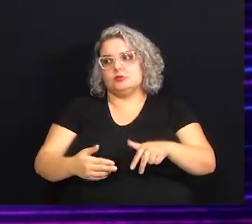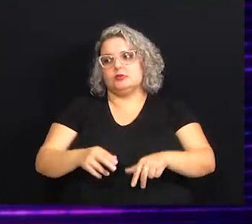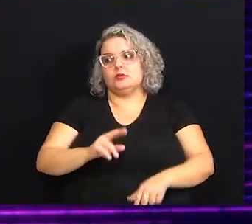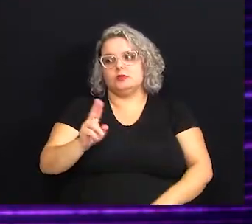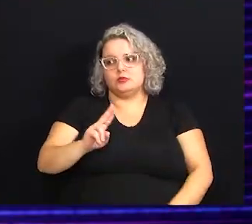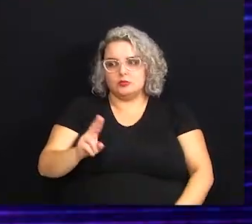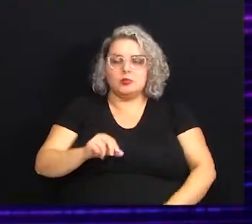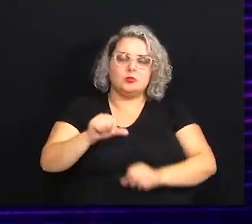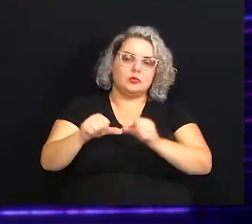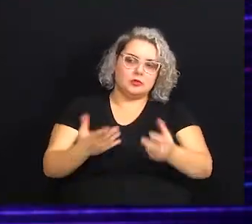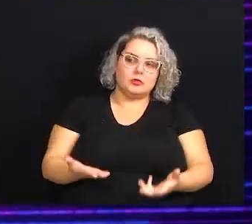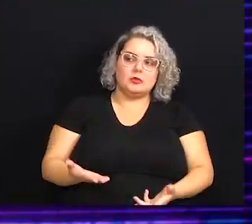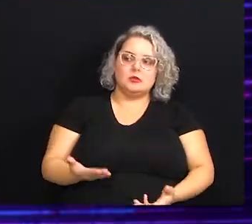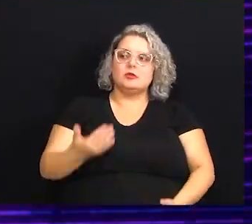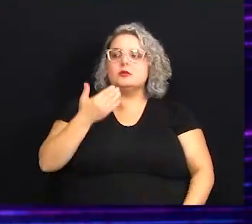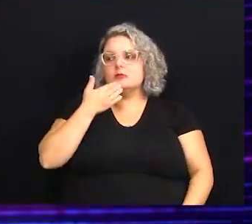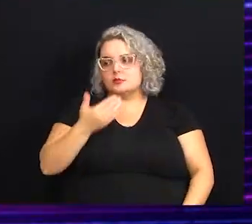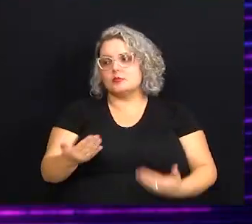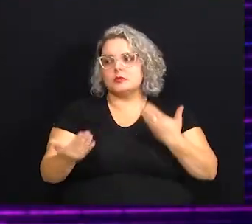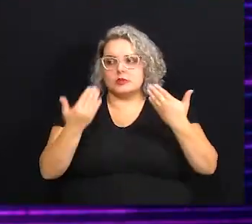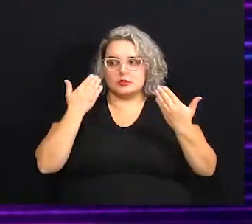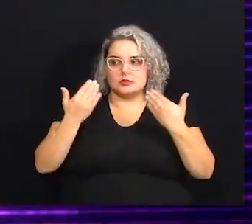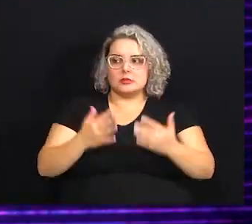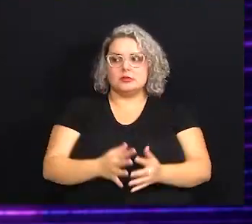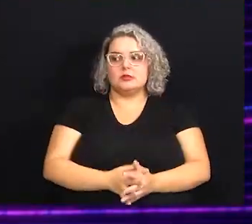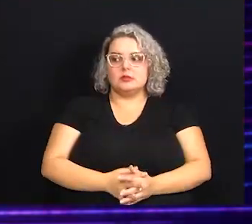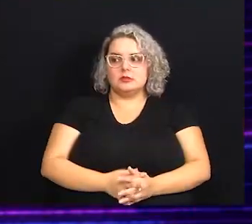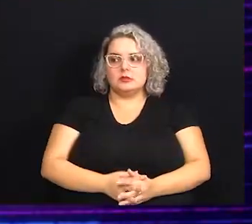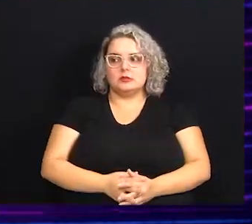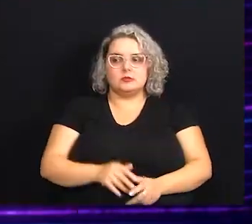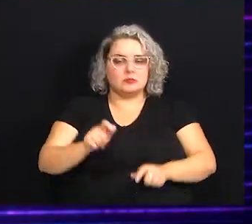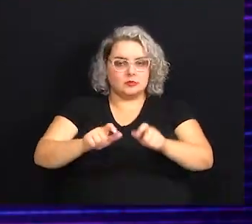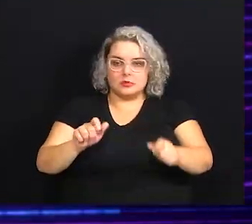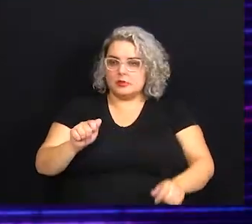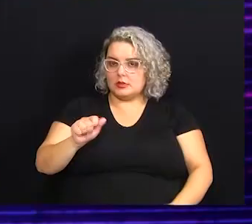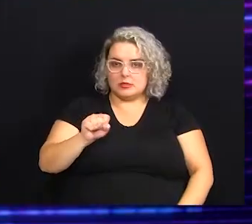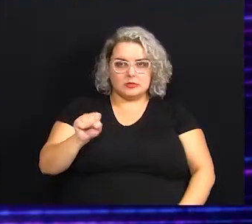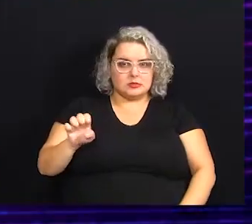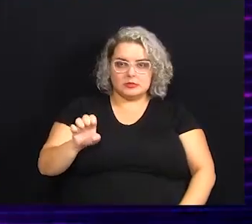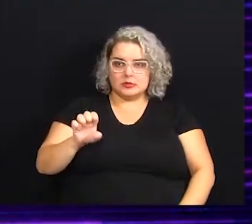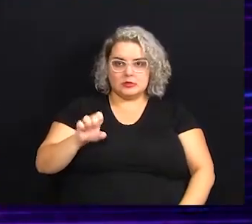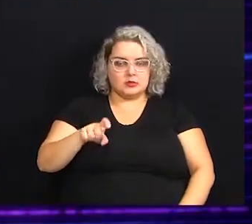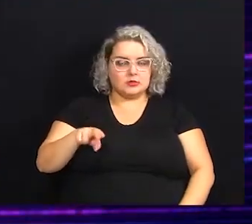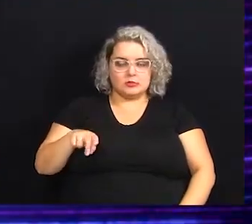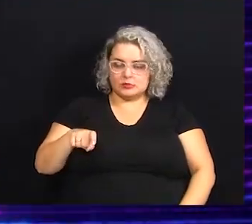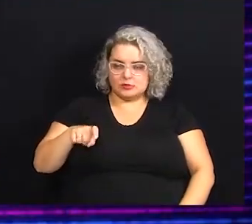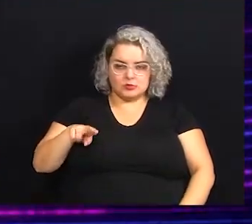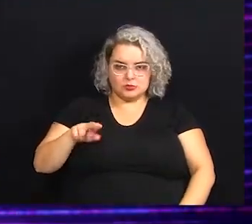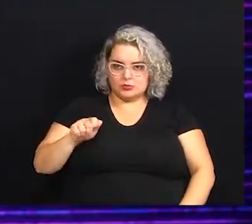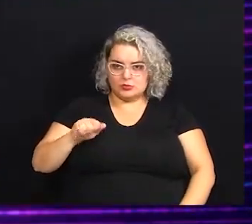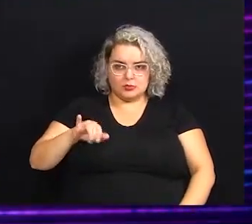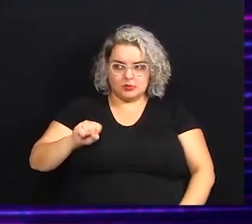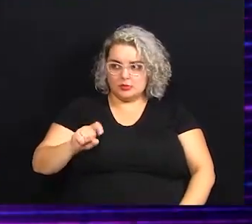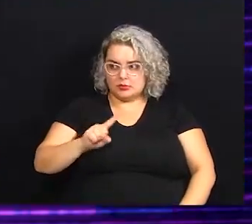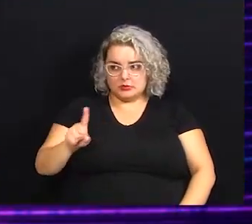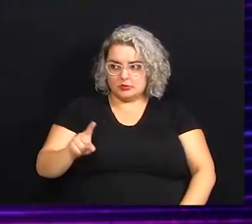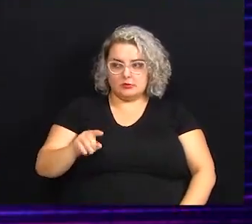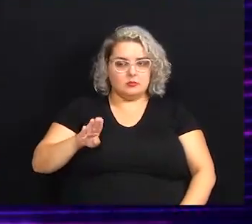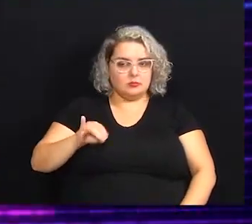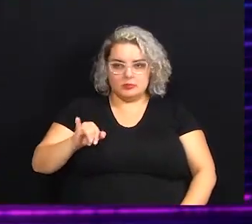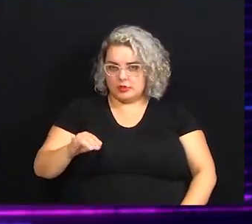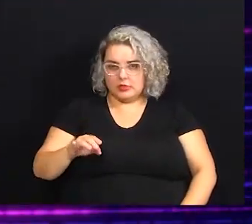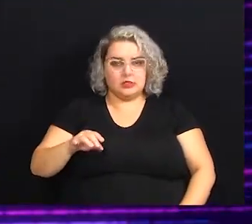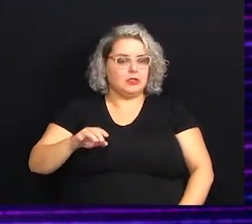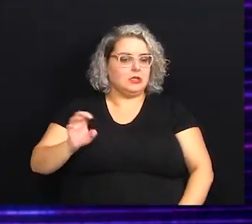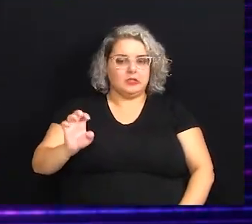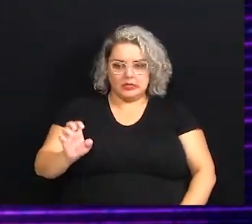pedido que você tenha um acompanhamento psicológico. Mas para pessoas assexuais, isso não é aplicado. Para pessoas bi,